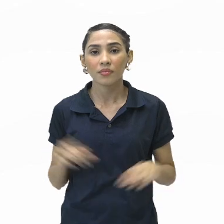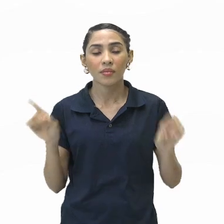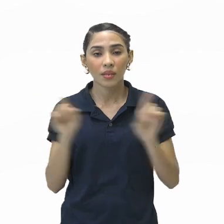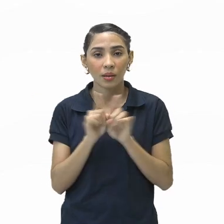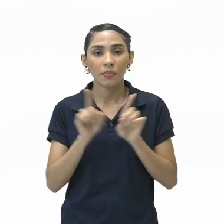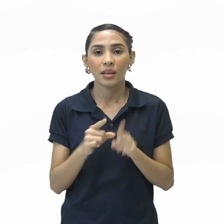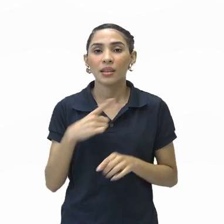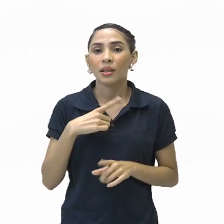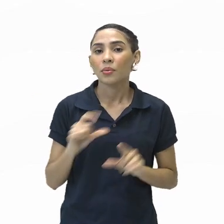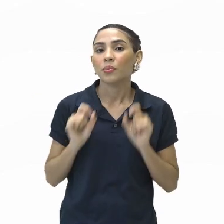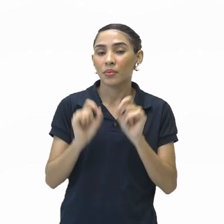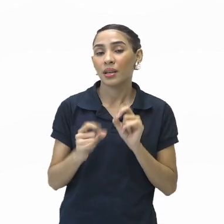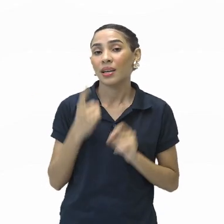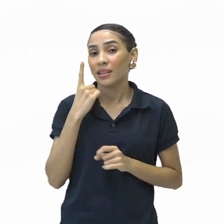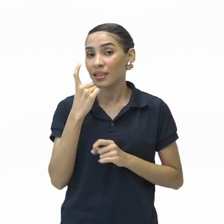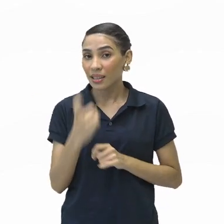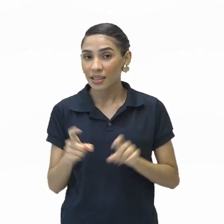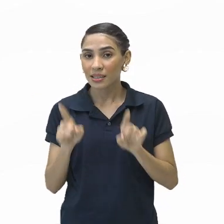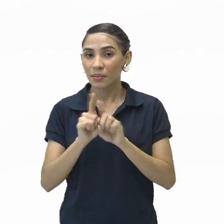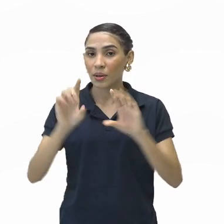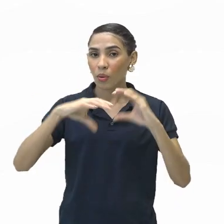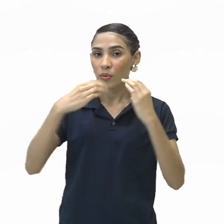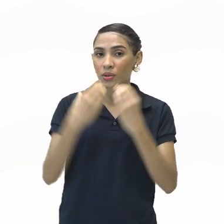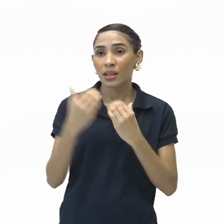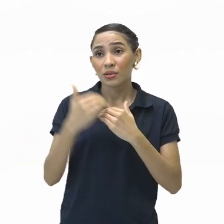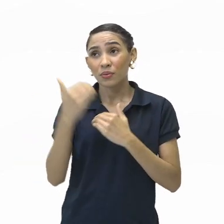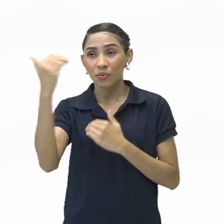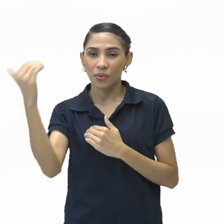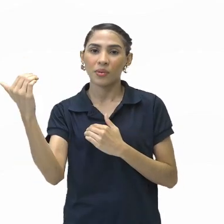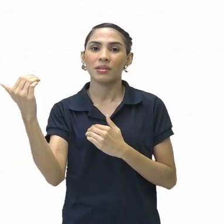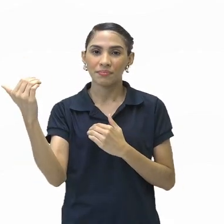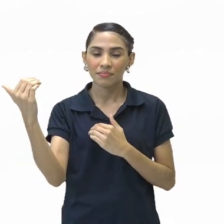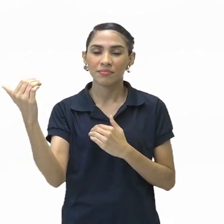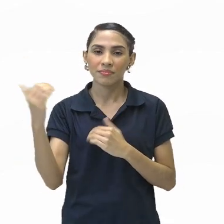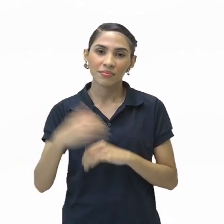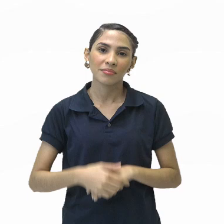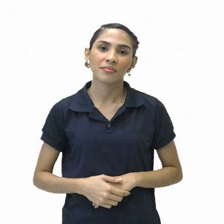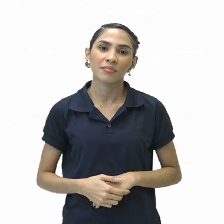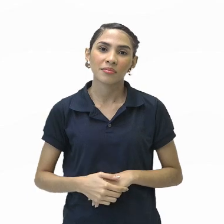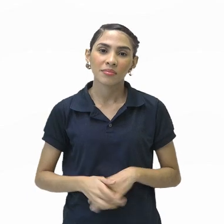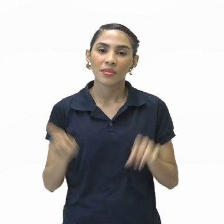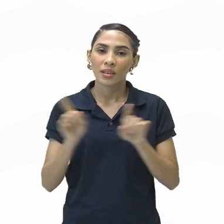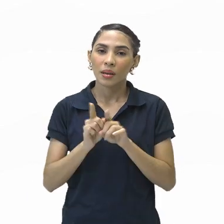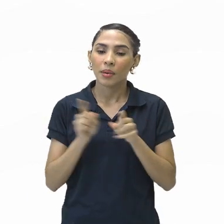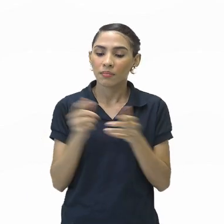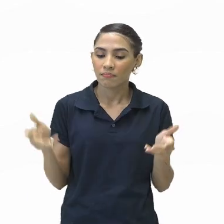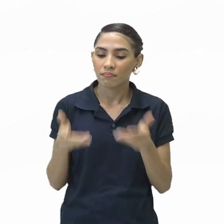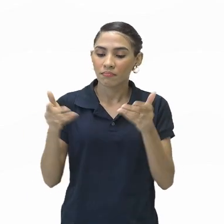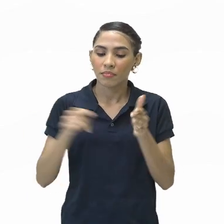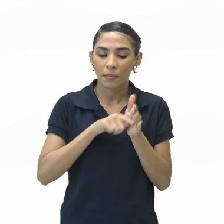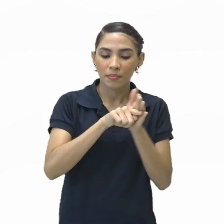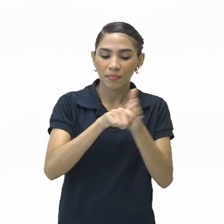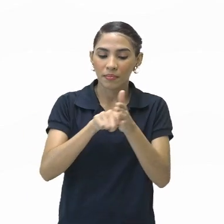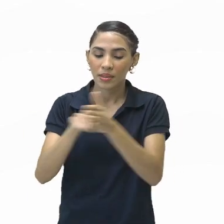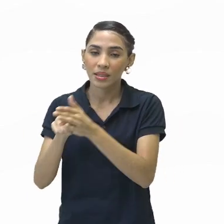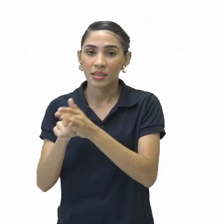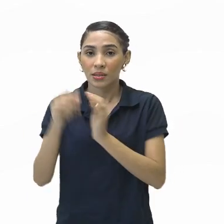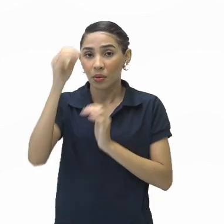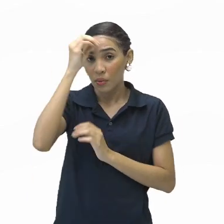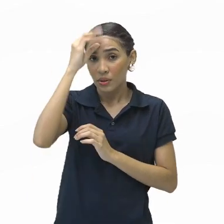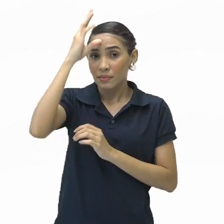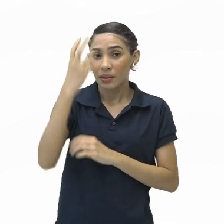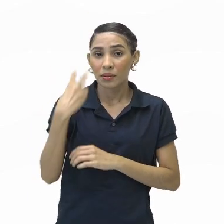ali também um interesse muito grande da comunidade internacional nisso, né, de fomentar a pesquisa, fomentar o reconhecimento